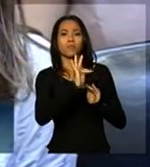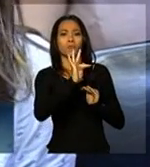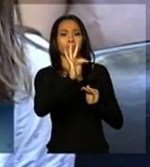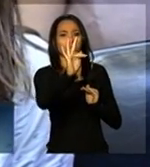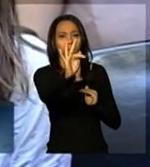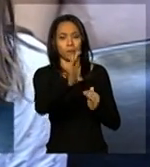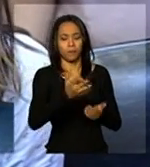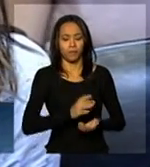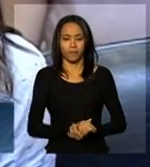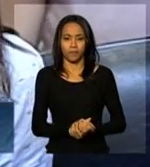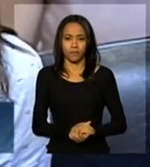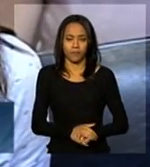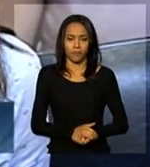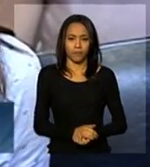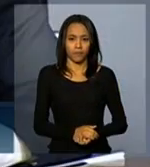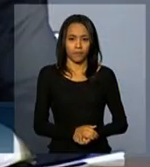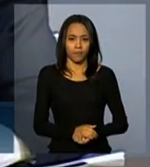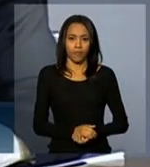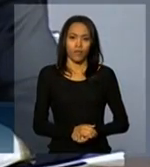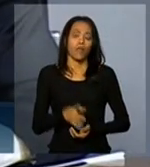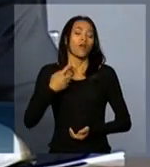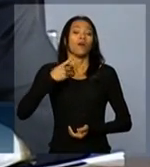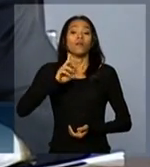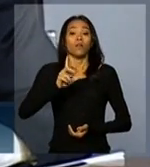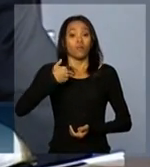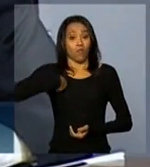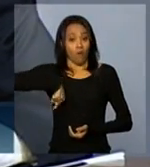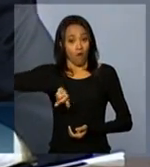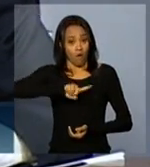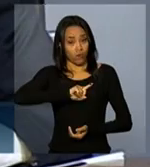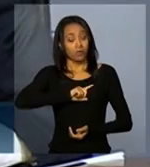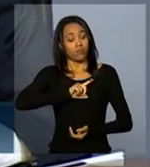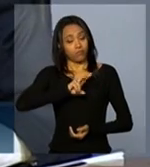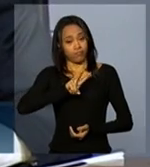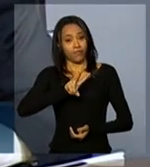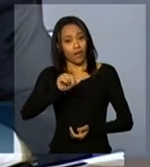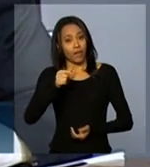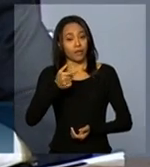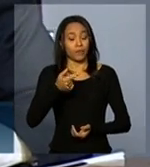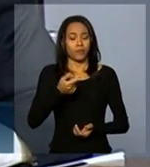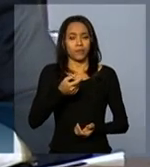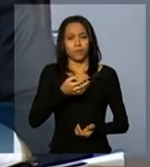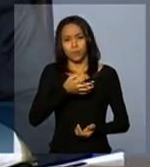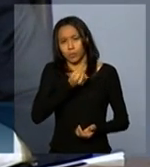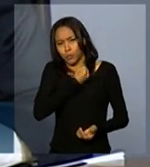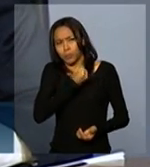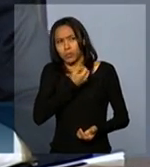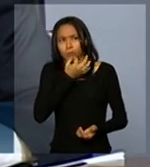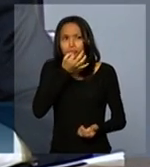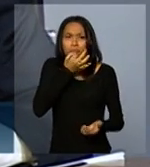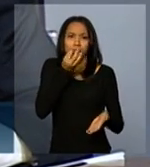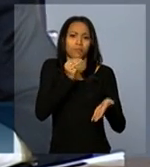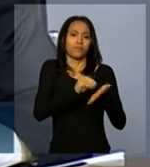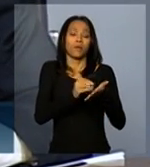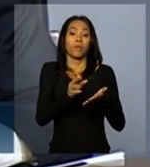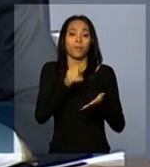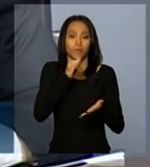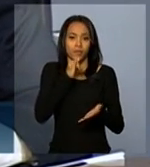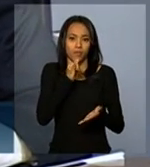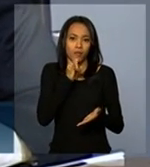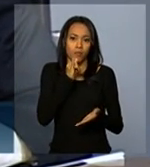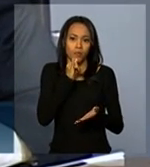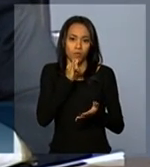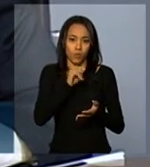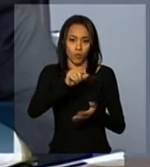Renata. Não. Nós conseguimos sim estimar. Os investimentos que nós fizemos,